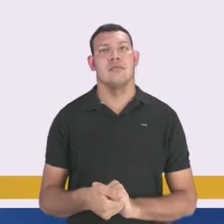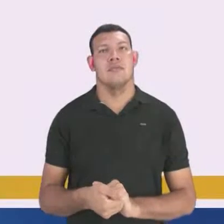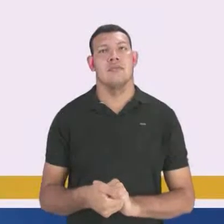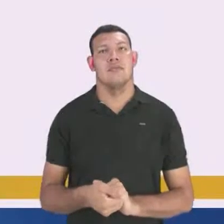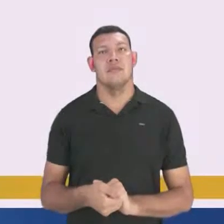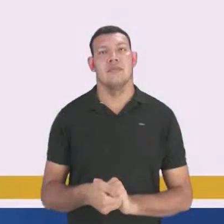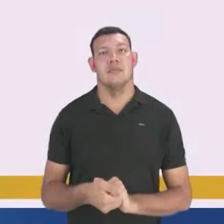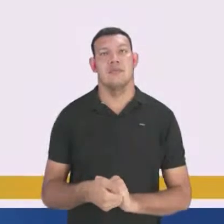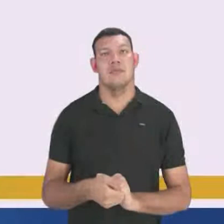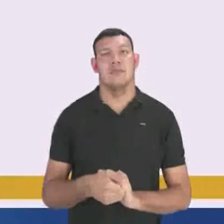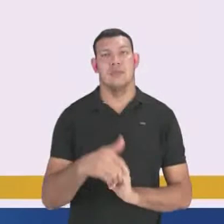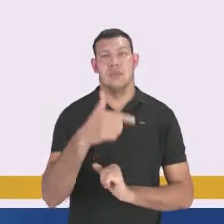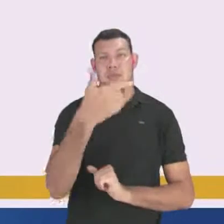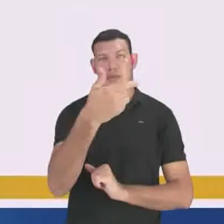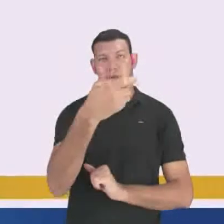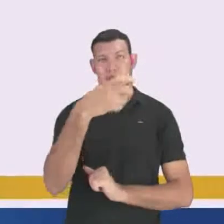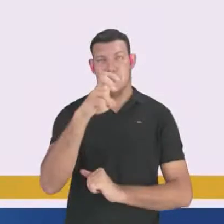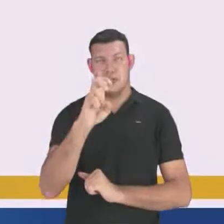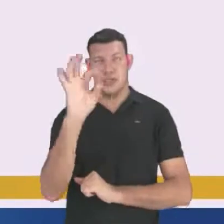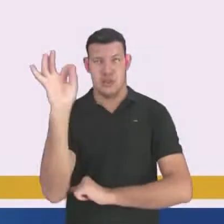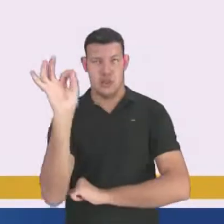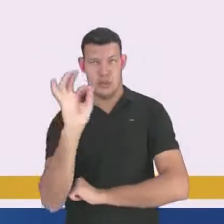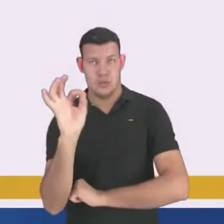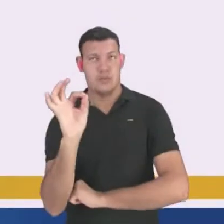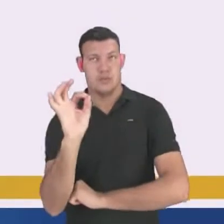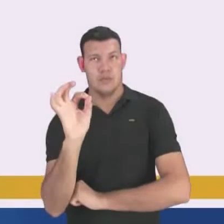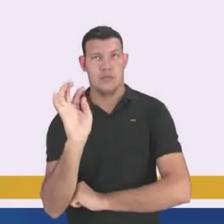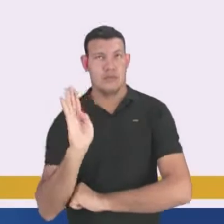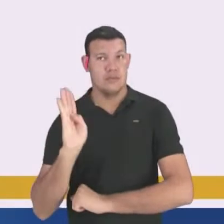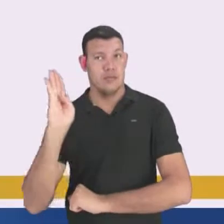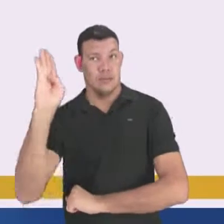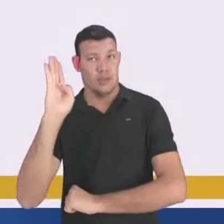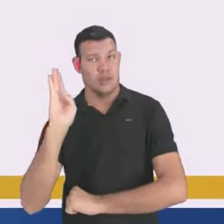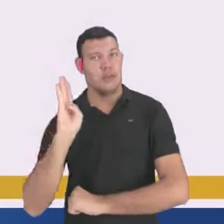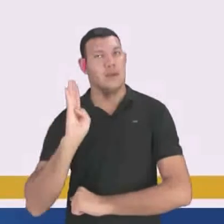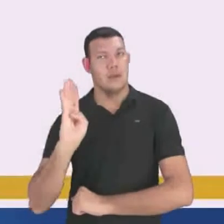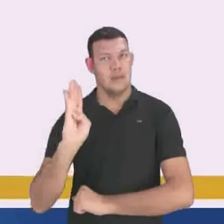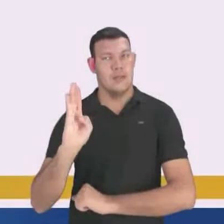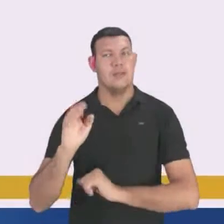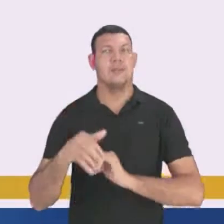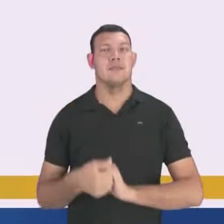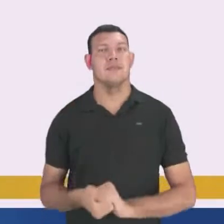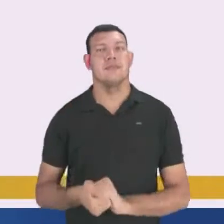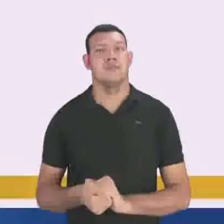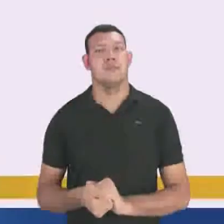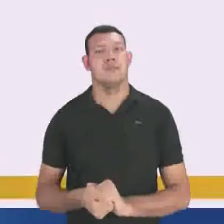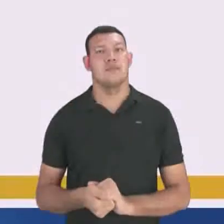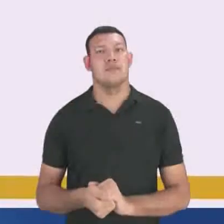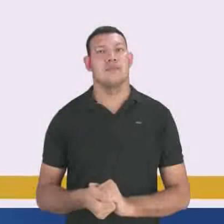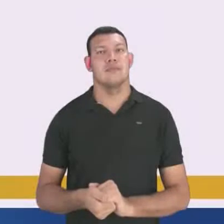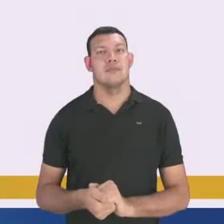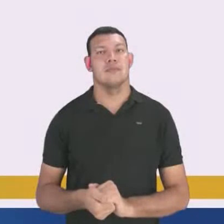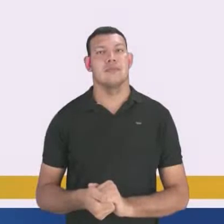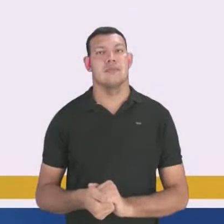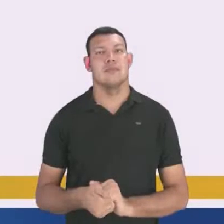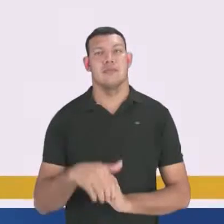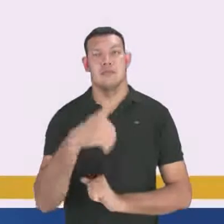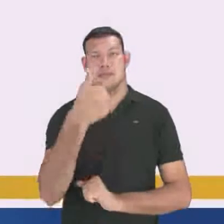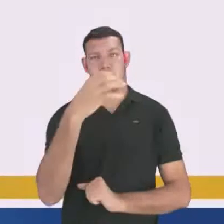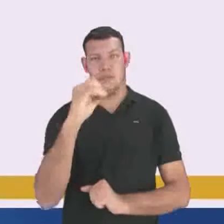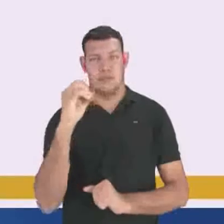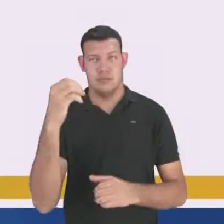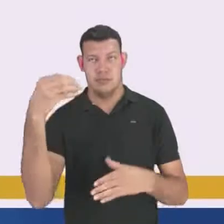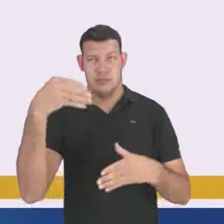25%, é metade de 50%. Então, logo, B respondeu recebeu, né, aliás, 100